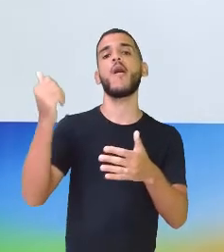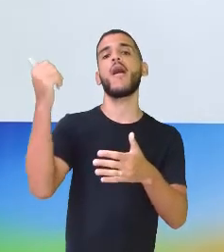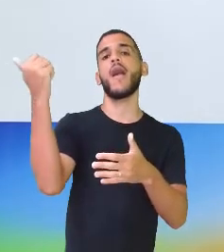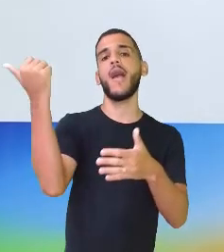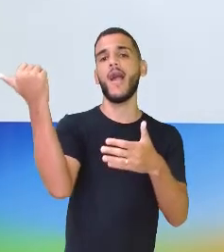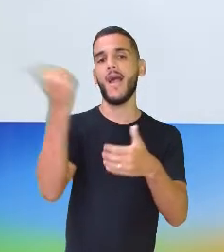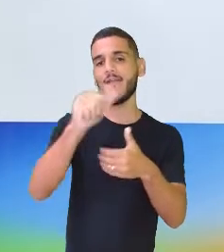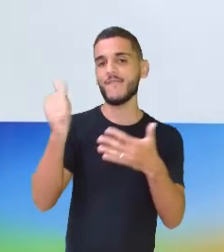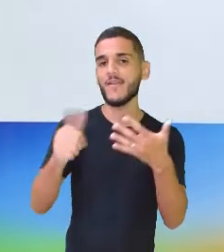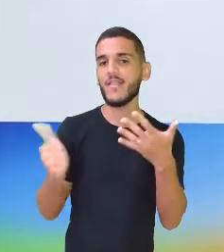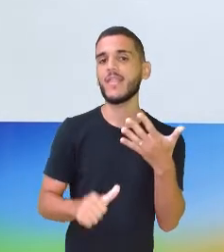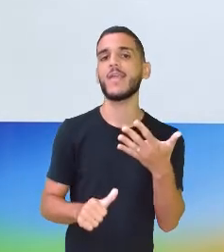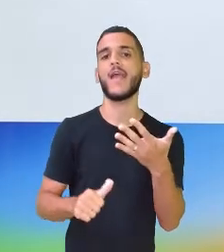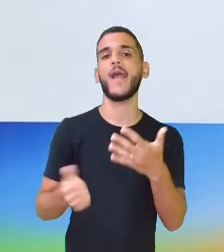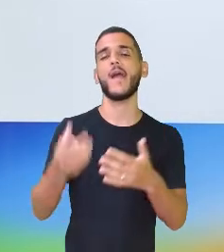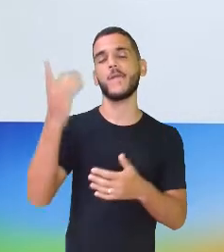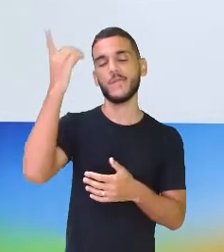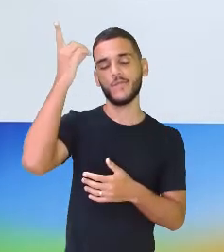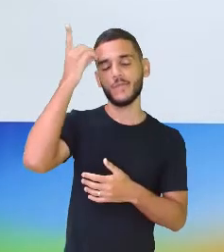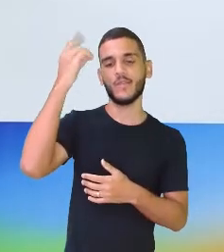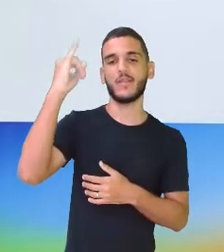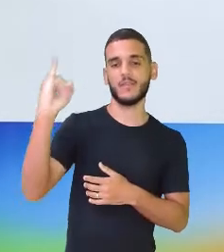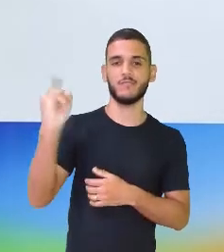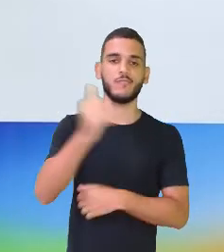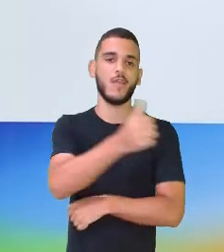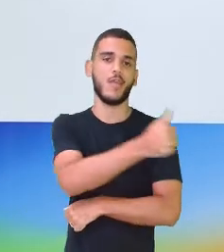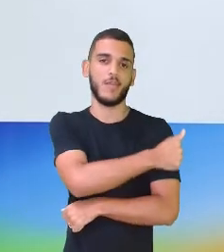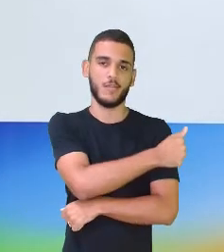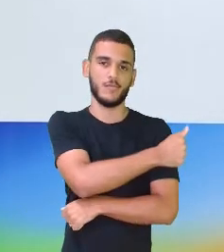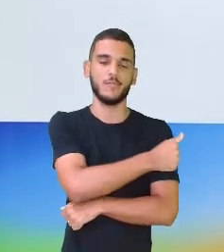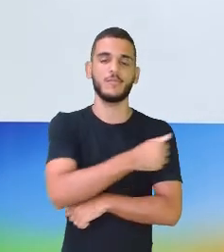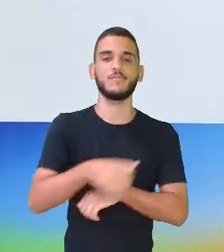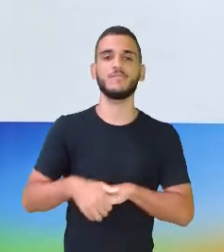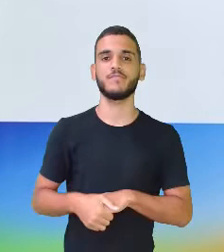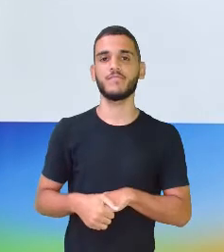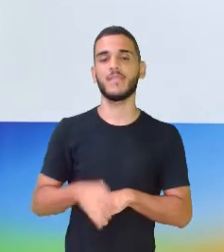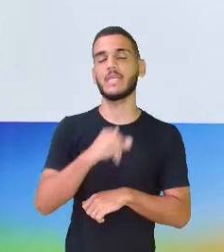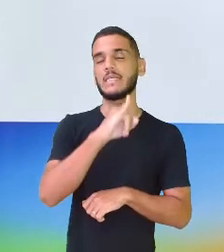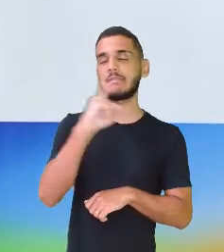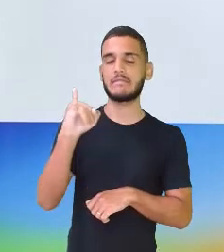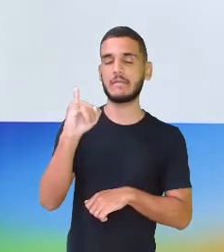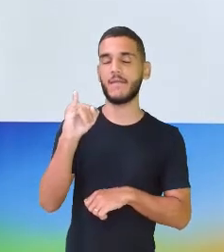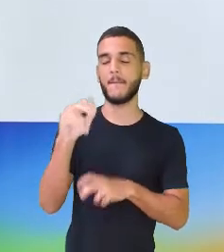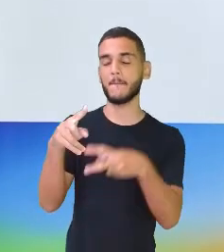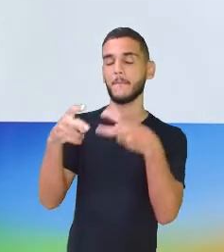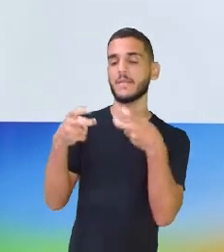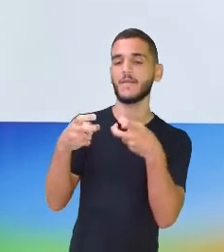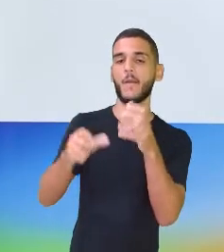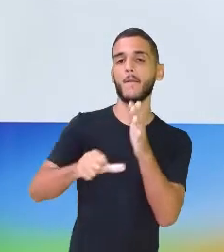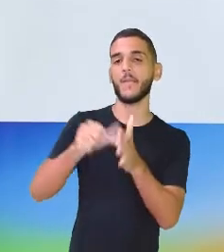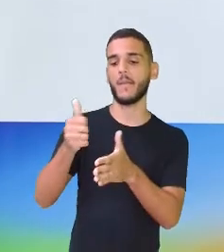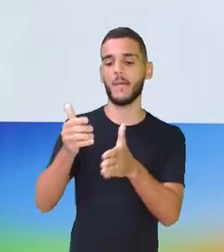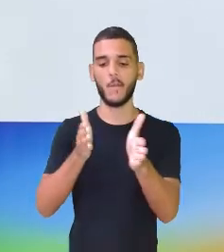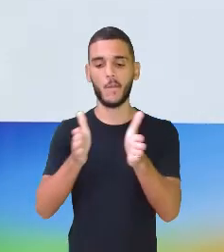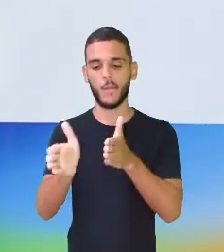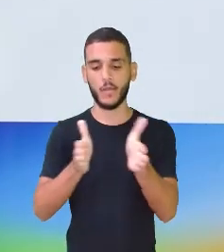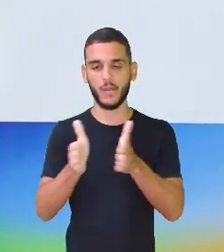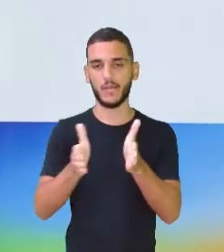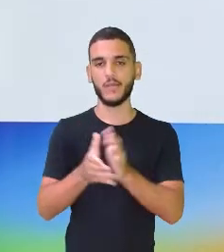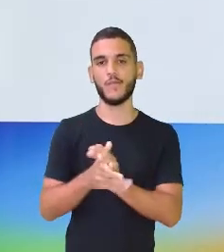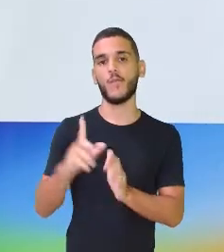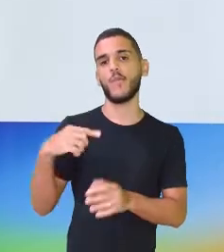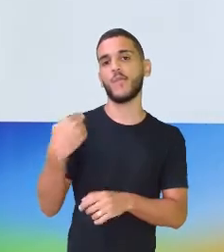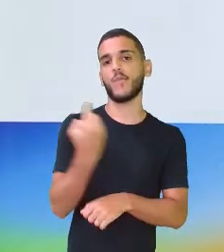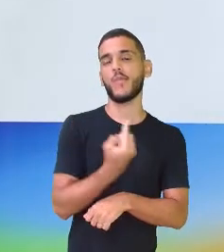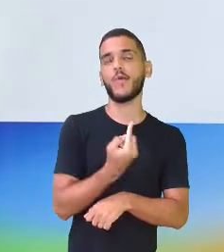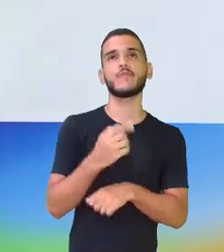deficiência intelectual. Quem assistiu lá, no nosso primeiro momento, viu que a gente conceituou, a gente trouxe um